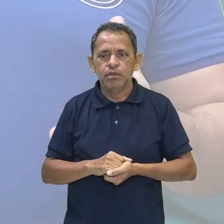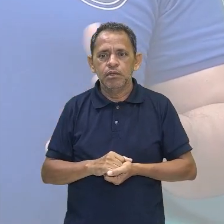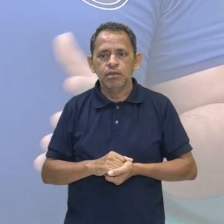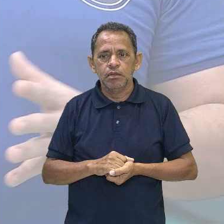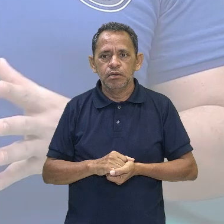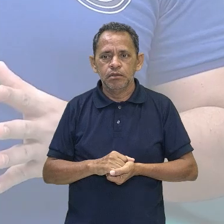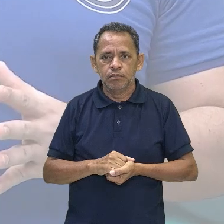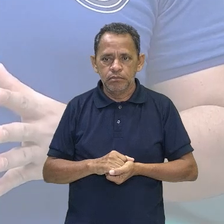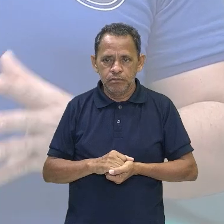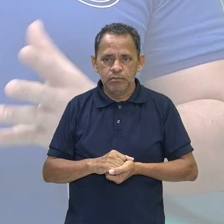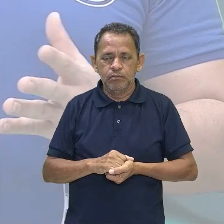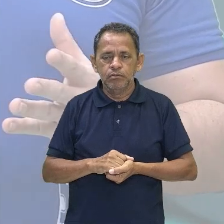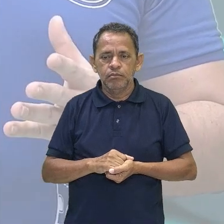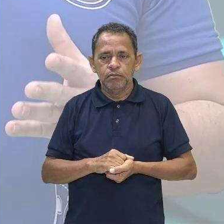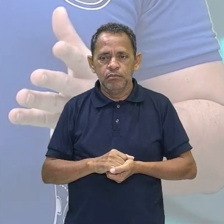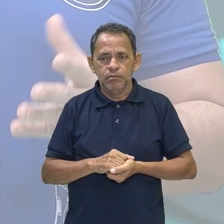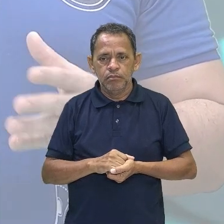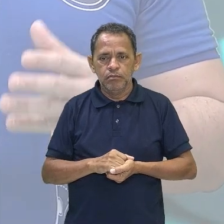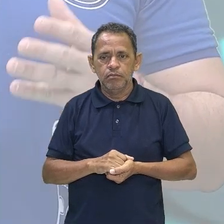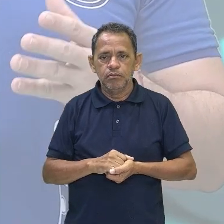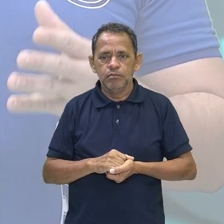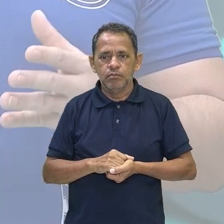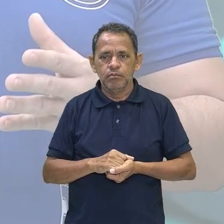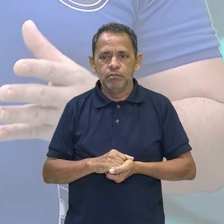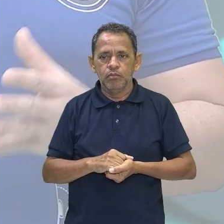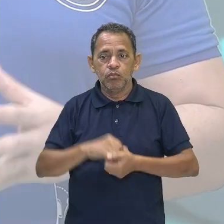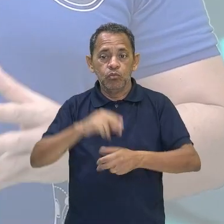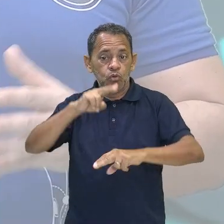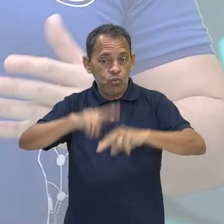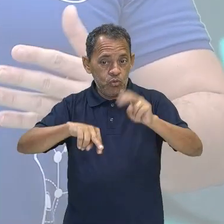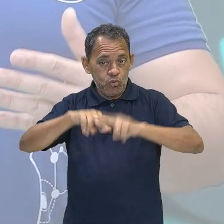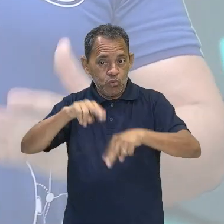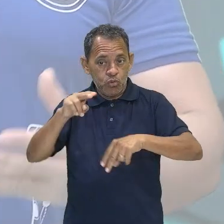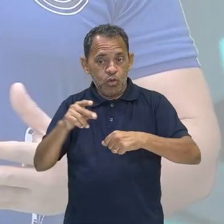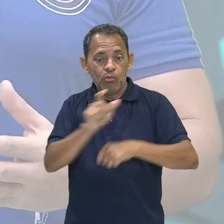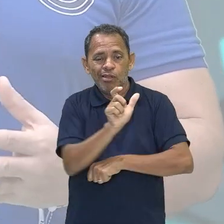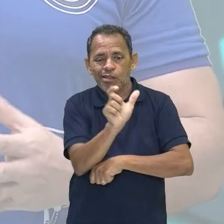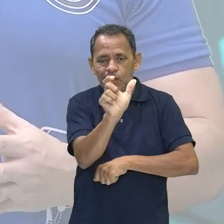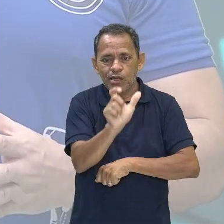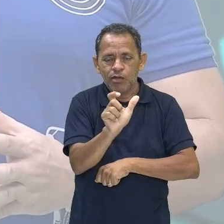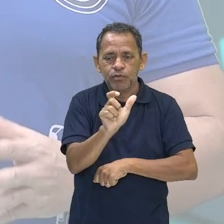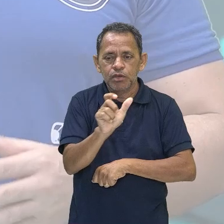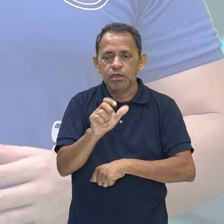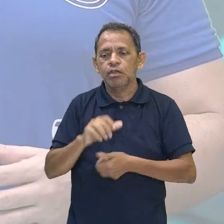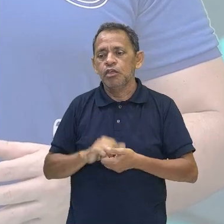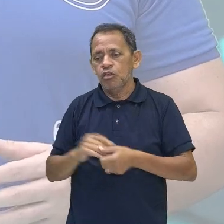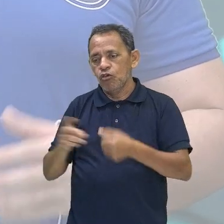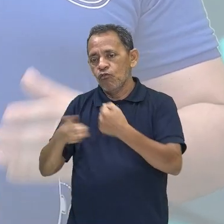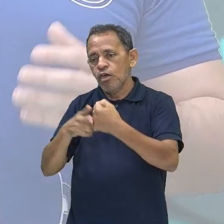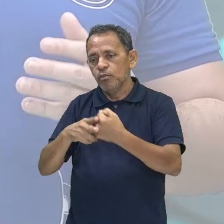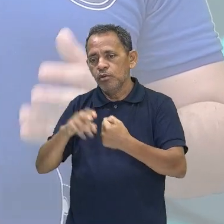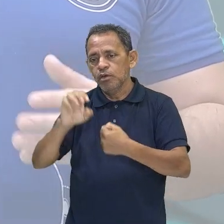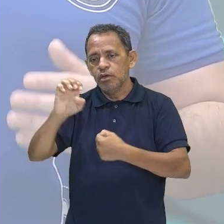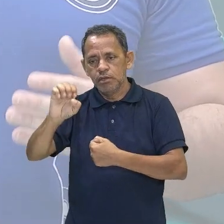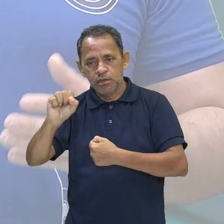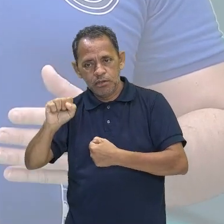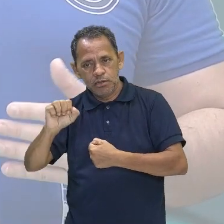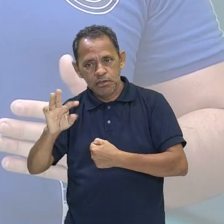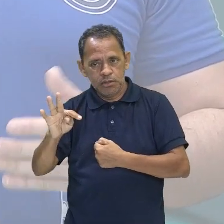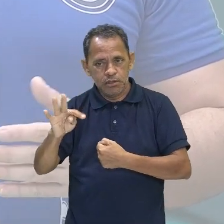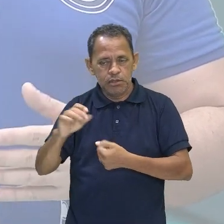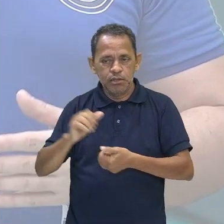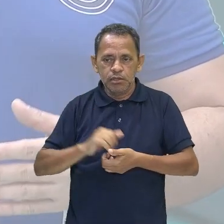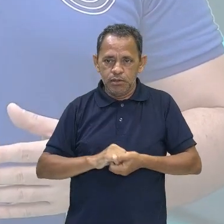chocolate, muito simples. E o verbo eat, que é o verbo comer, ok? Ou seja, a Potira e o